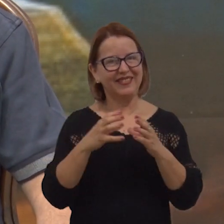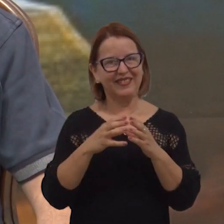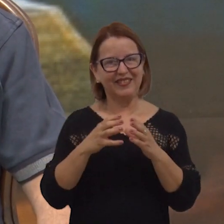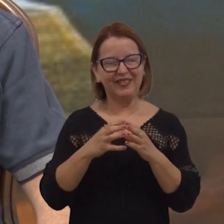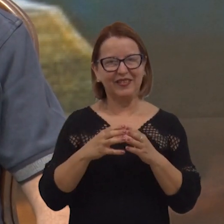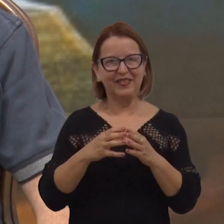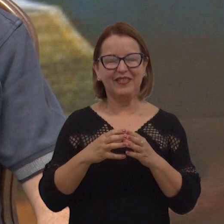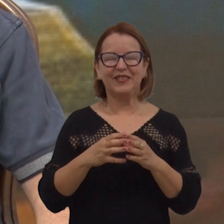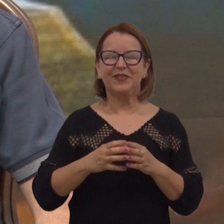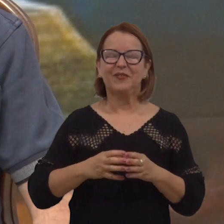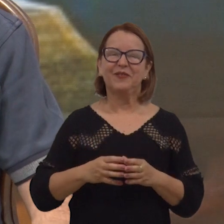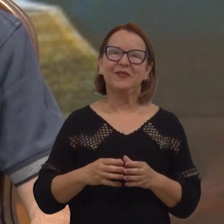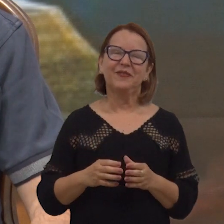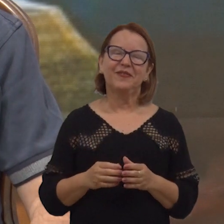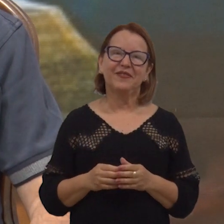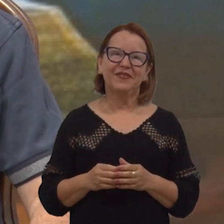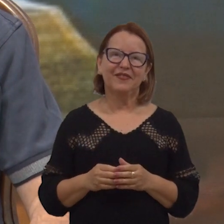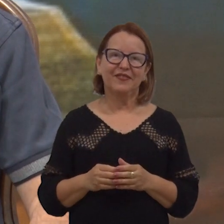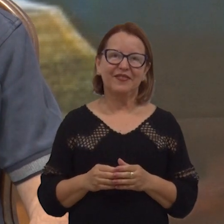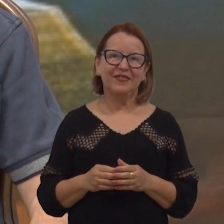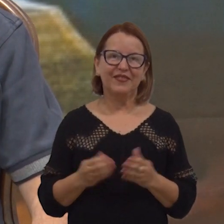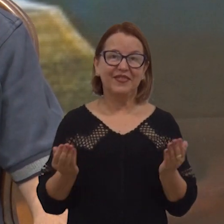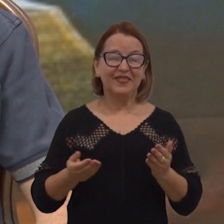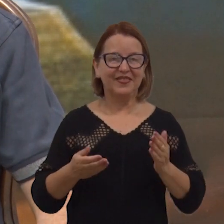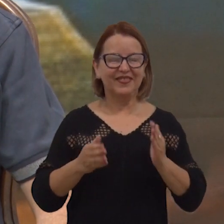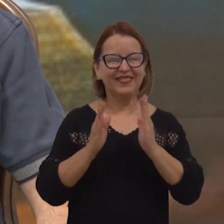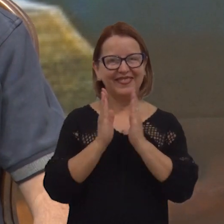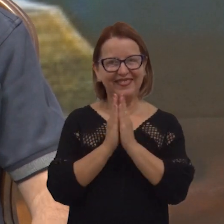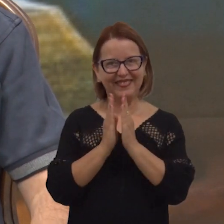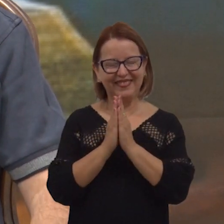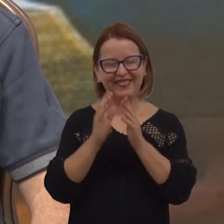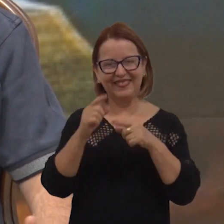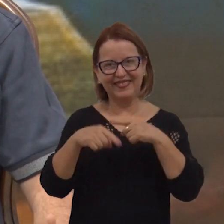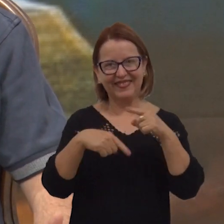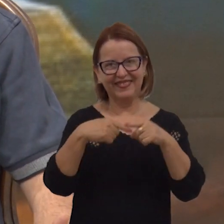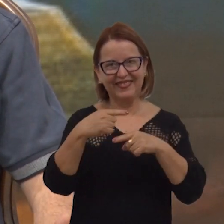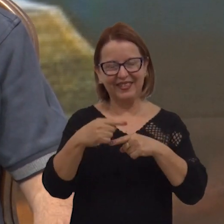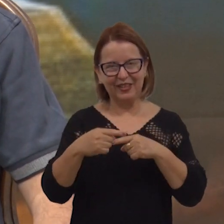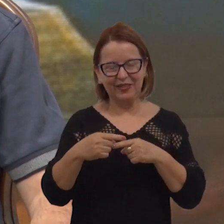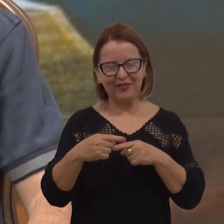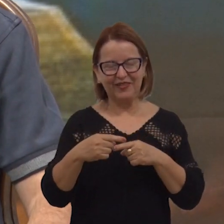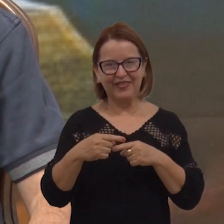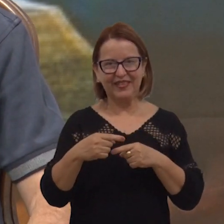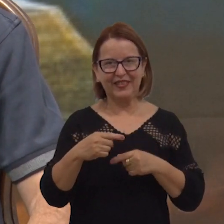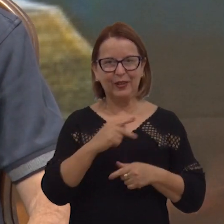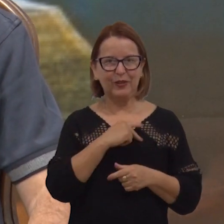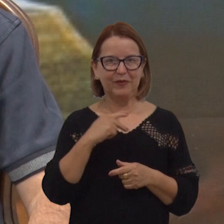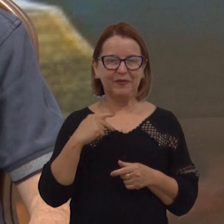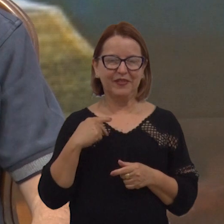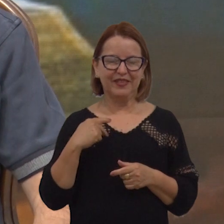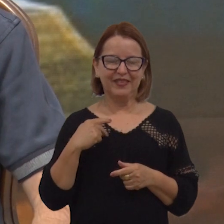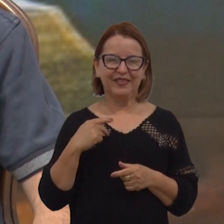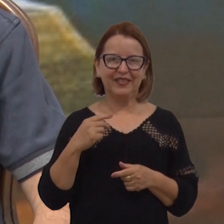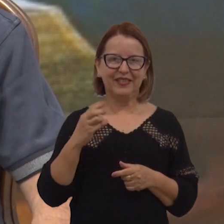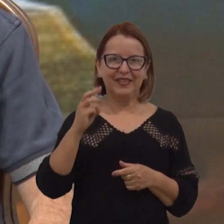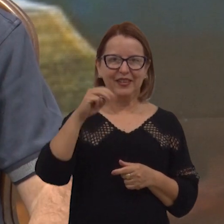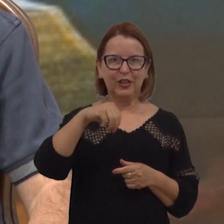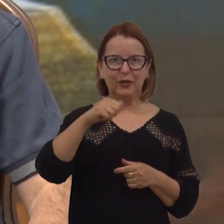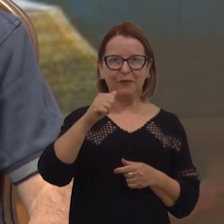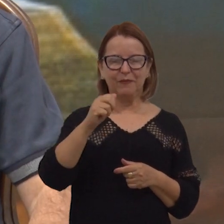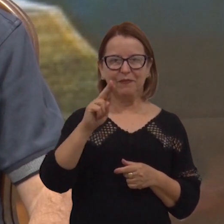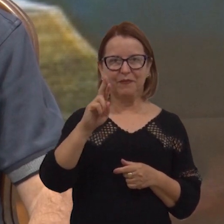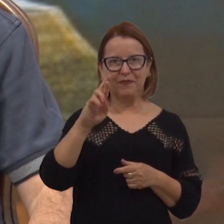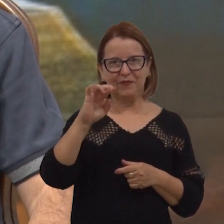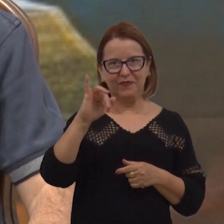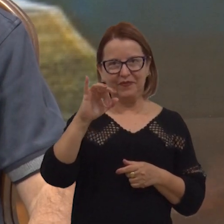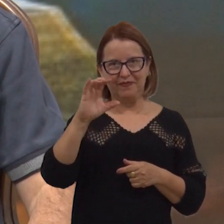tenham também esse privilégio que nós temos. E nós vamos orar, depois já passo a palavra ao pastor Maurício, que hoje estará